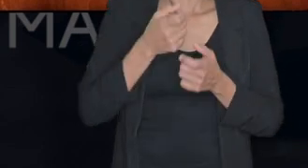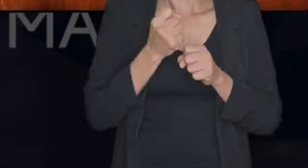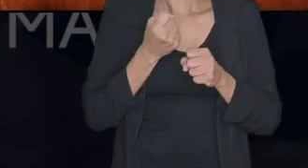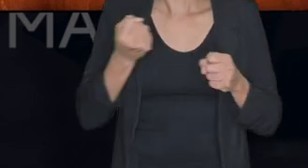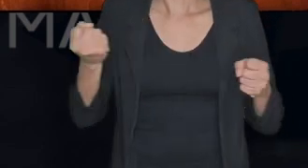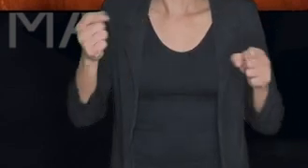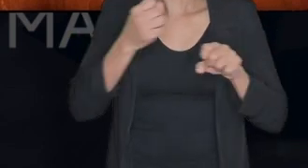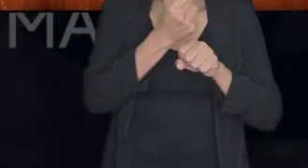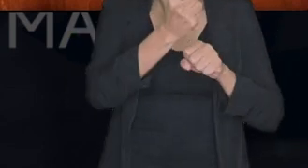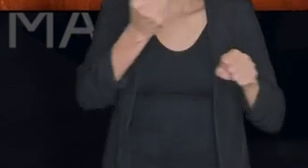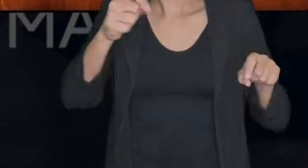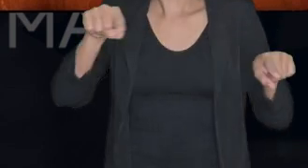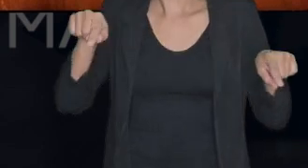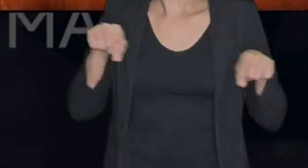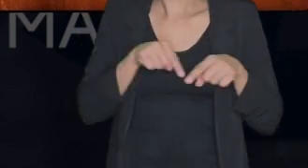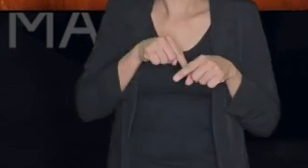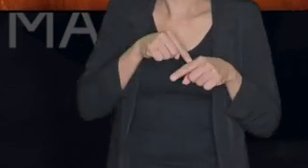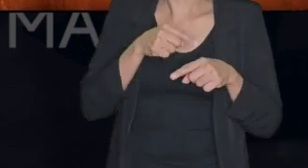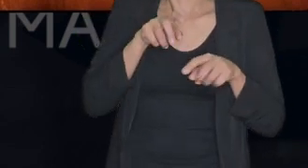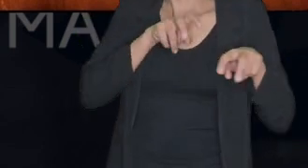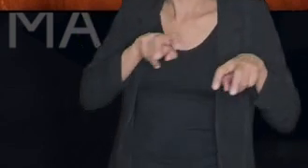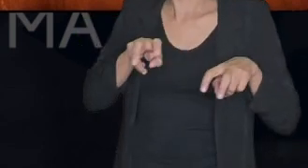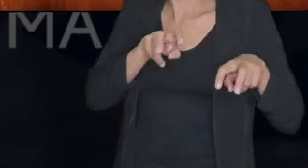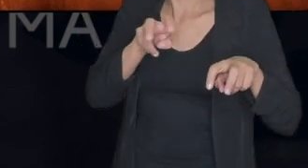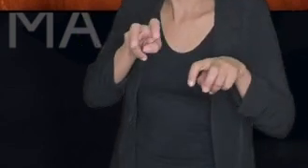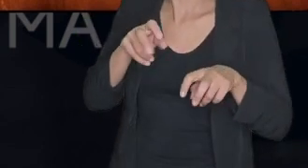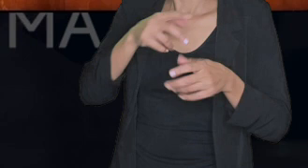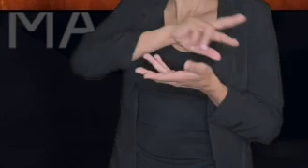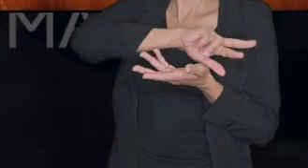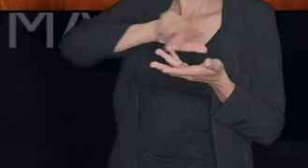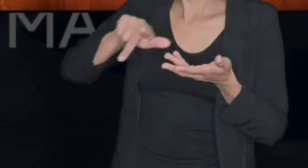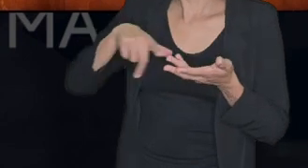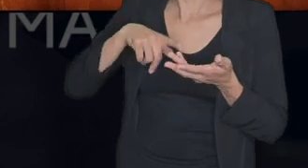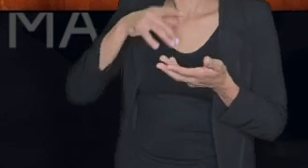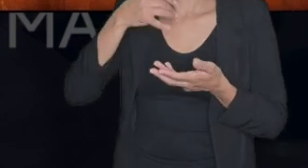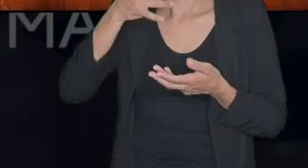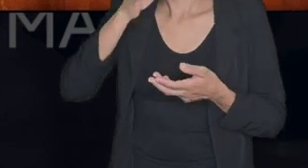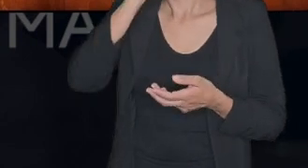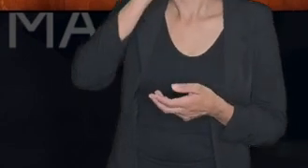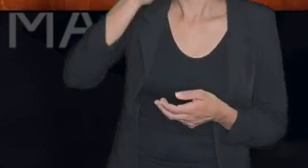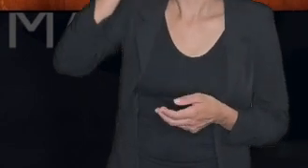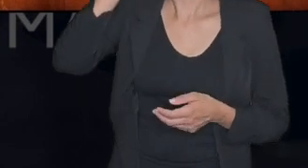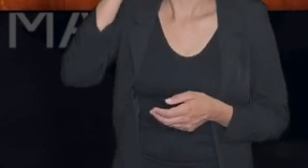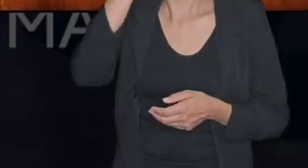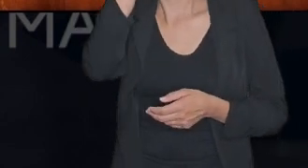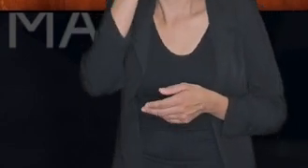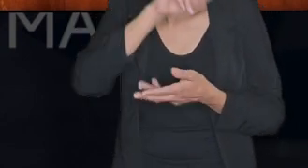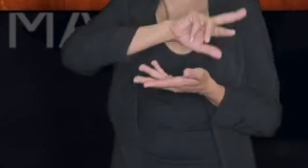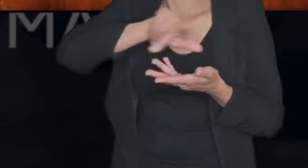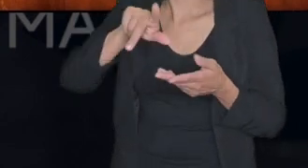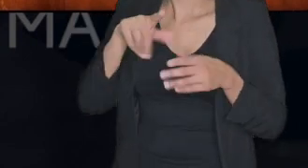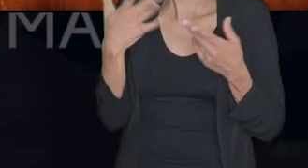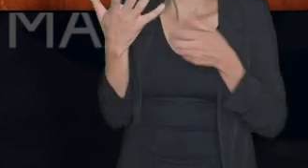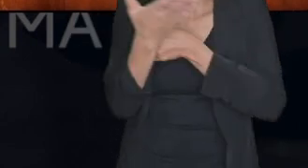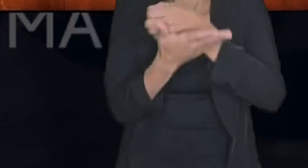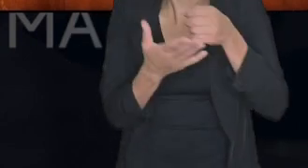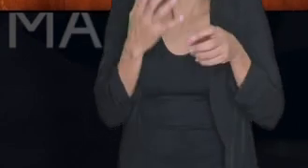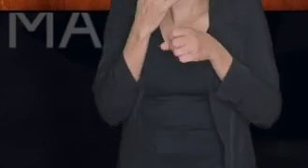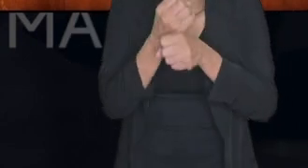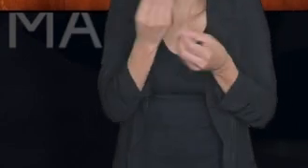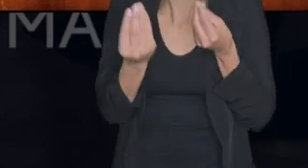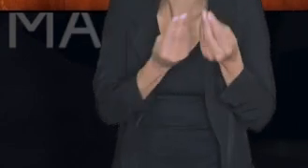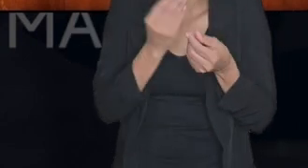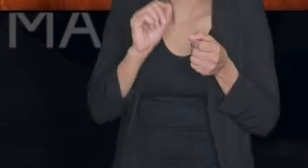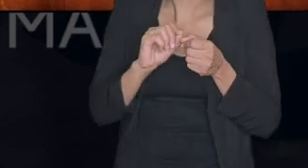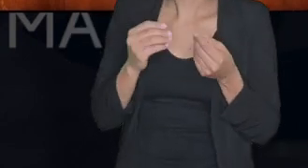rebanho, vários rebanhos, bovino, suíno, equino. Agora, qual é a base de cálculo? Como calcular? Algumas unidades federativas